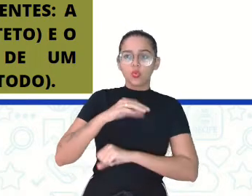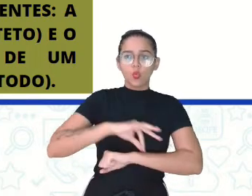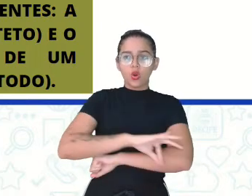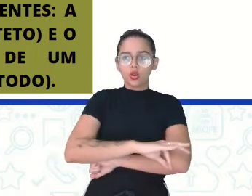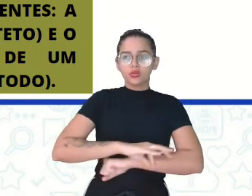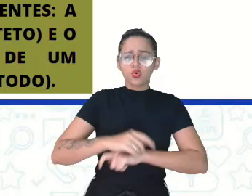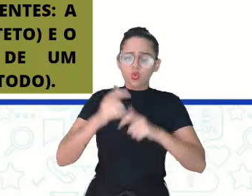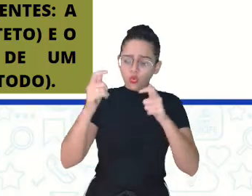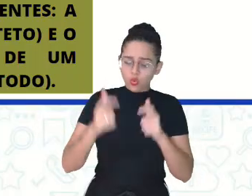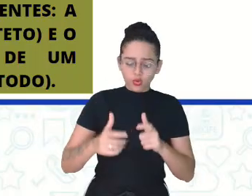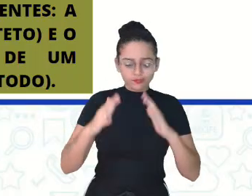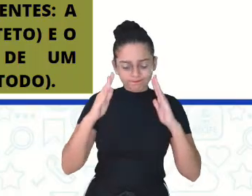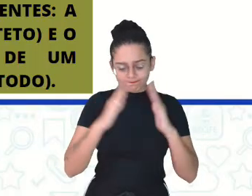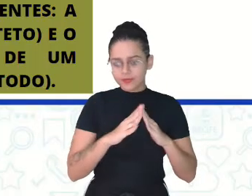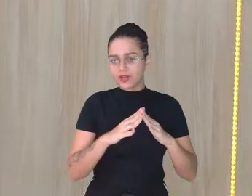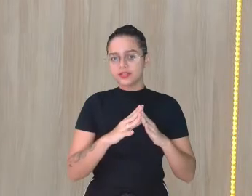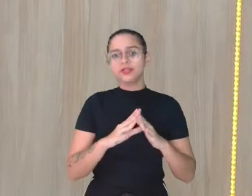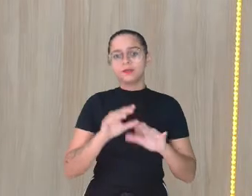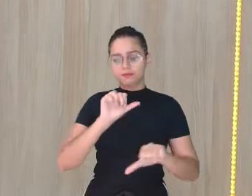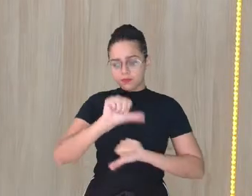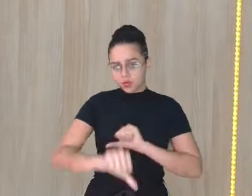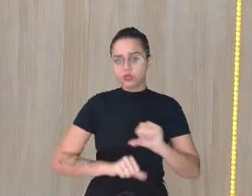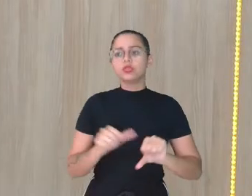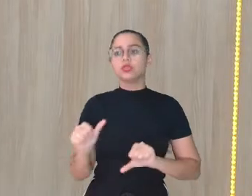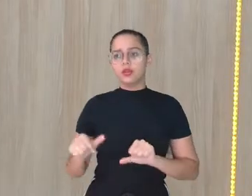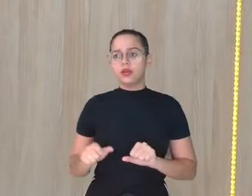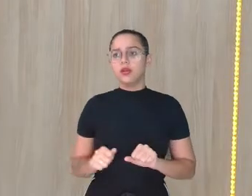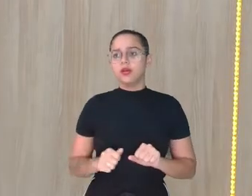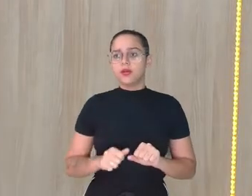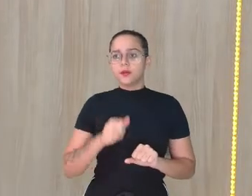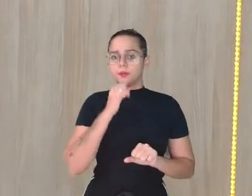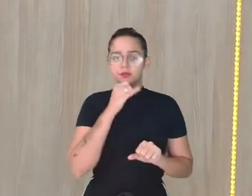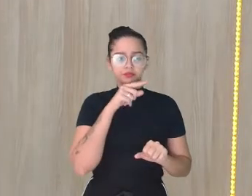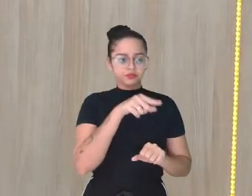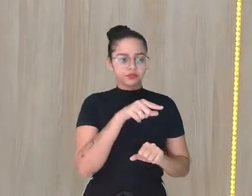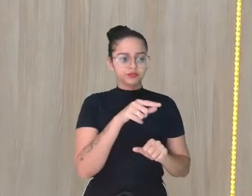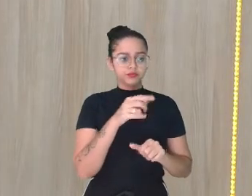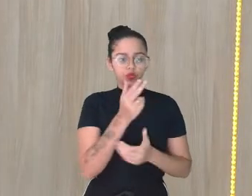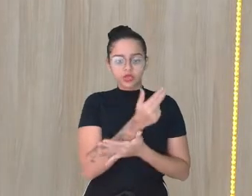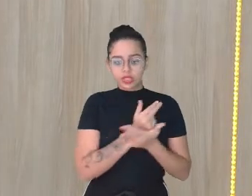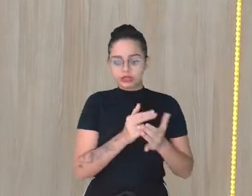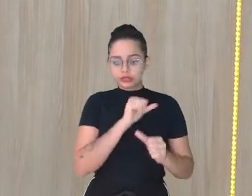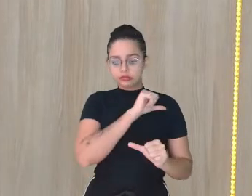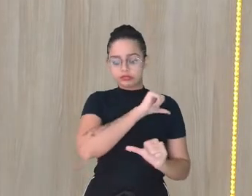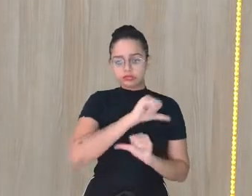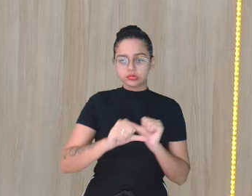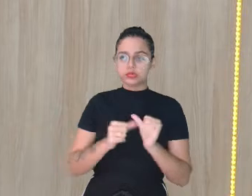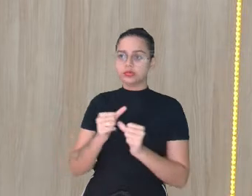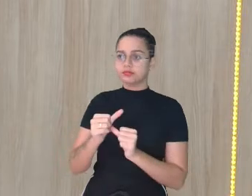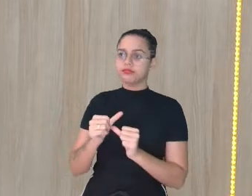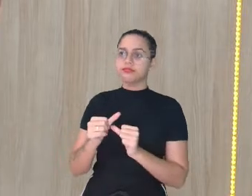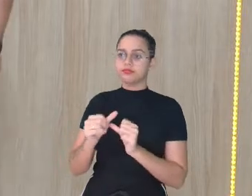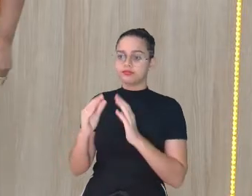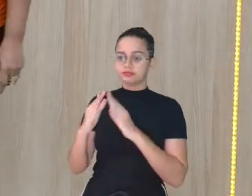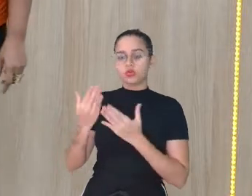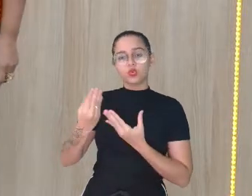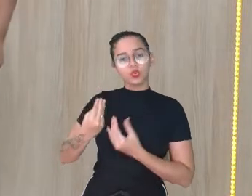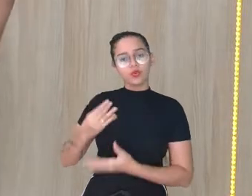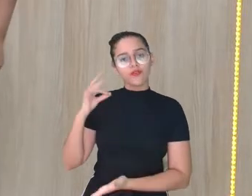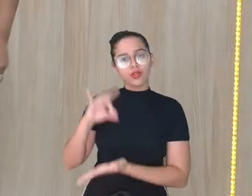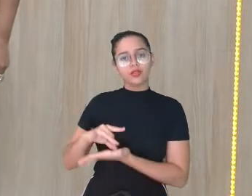O habitar, né? Transformar esse desenho que vocês estão vendo aqui no nosso